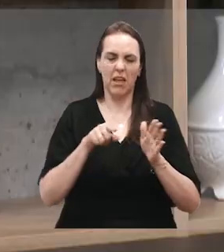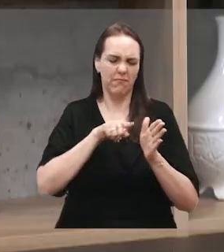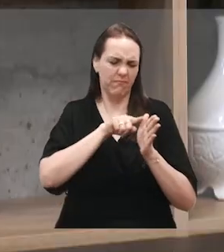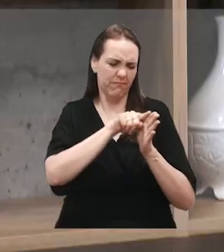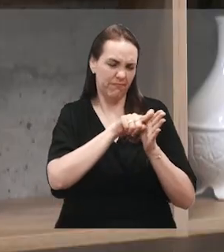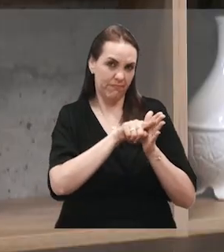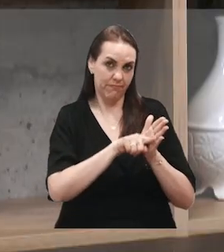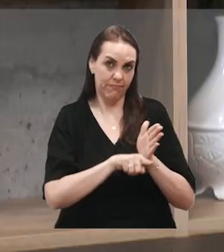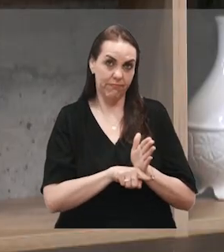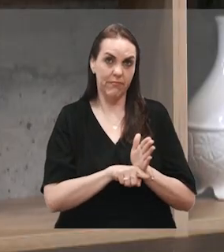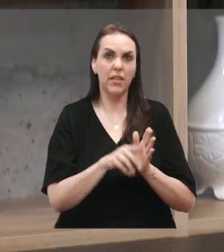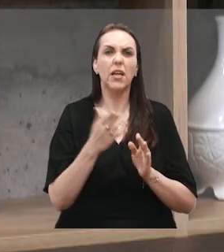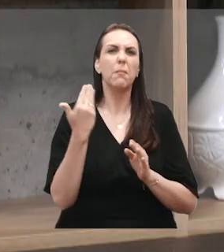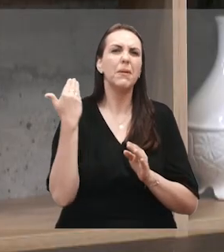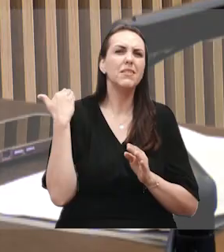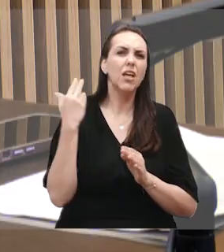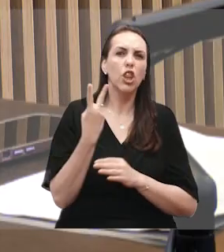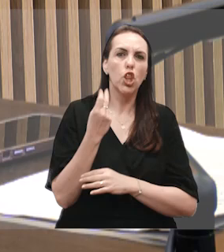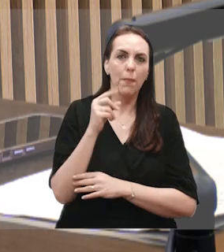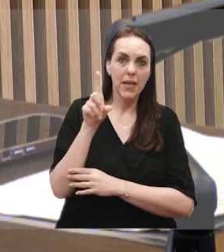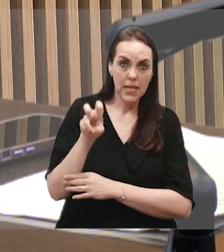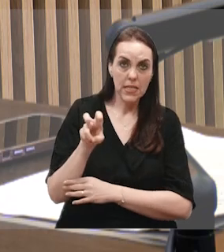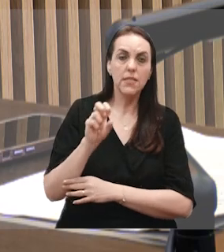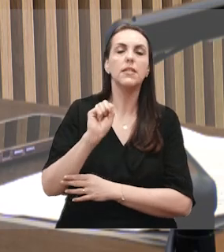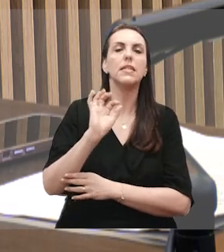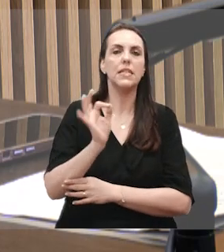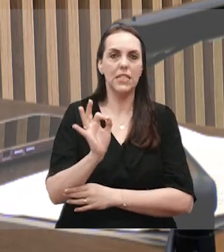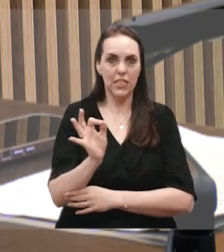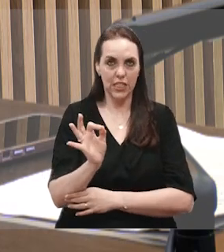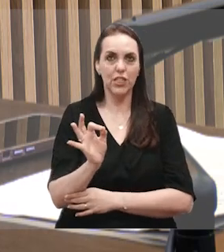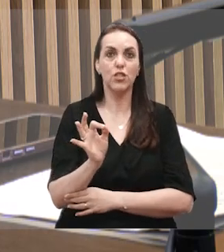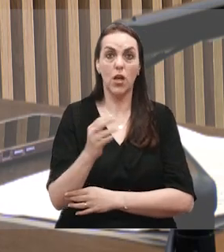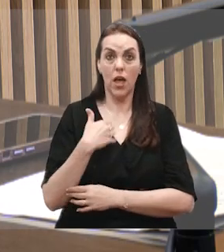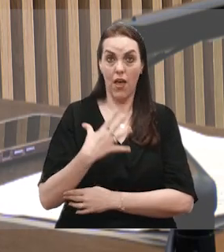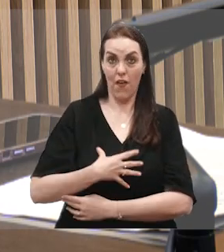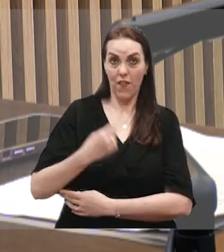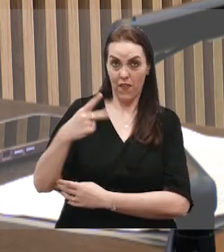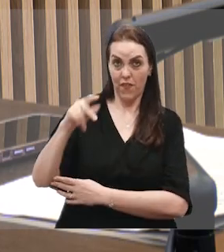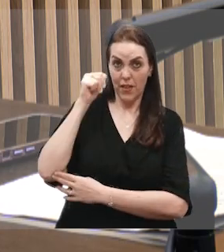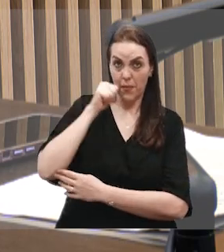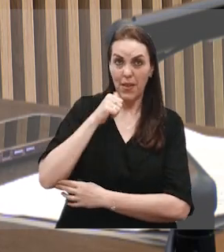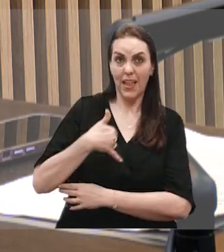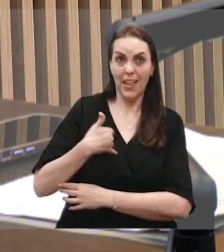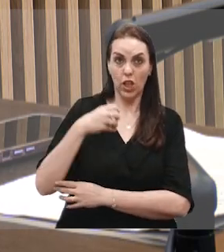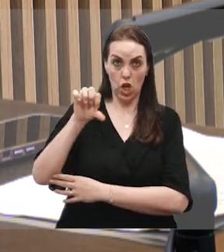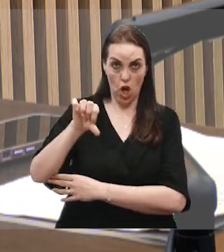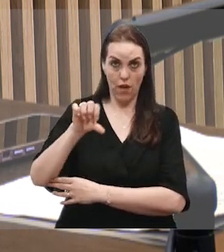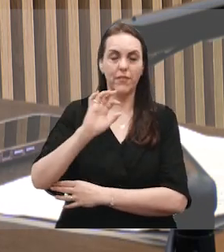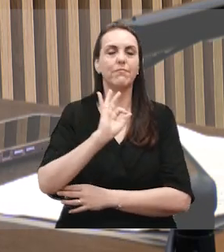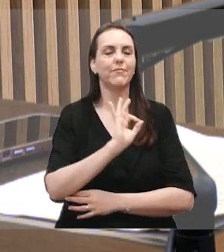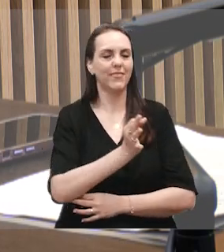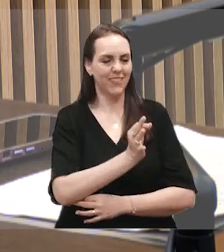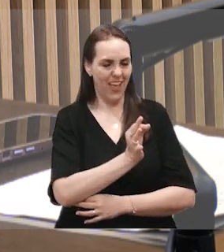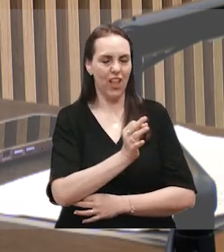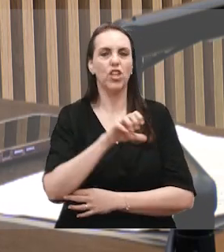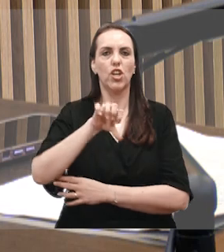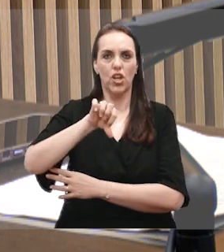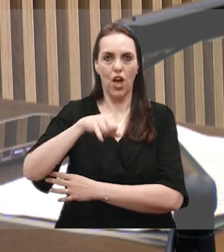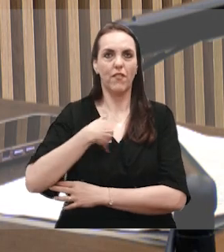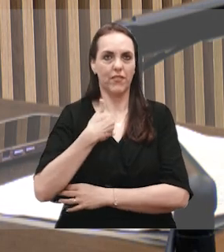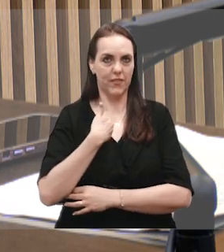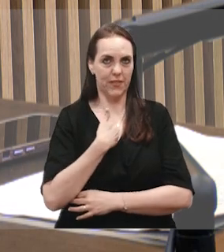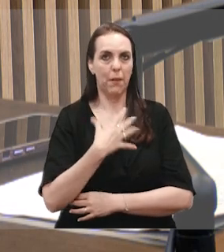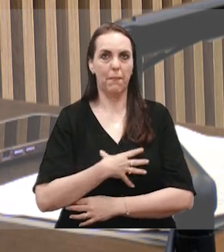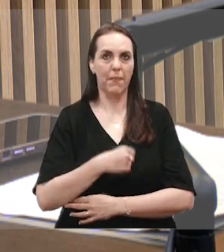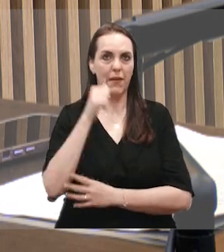Meados de 2015, isso, não estou enganado. Meados de 2015, que a sua filha mesmo. está com 9 anos. 9 anos, isso mesmo, a Yasmin. Então, meados de 2015, a gente